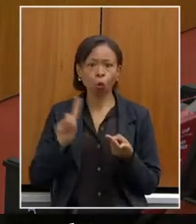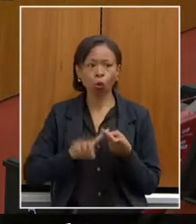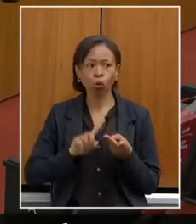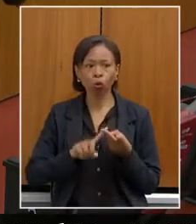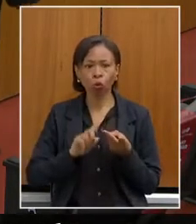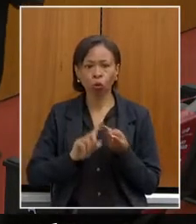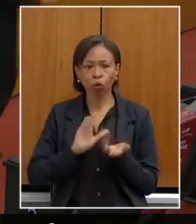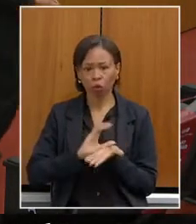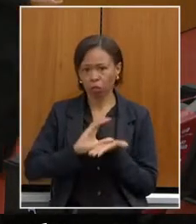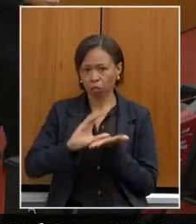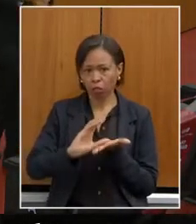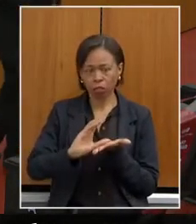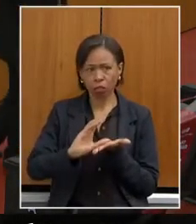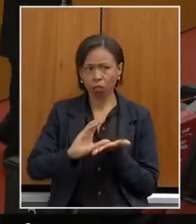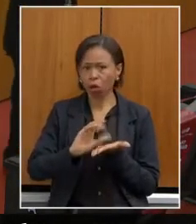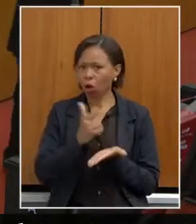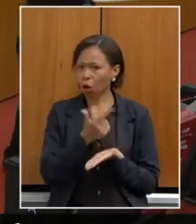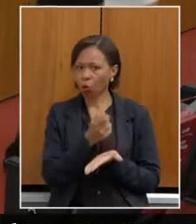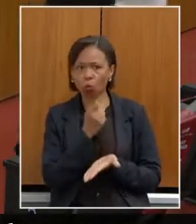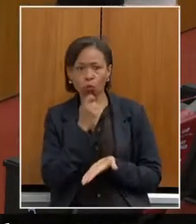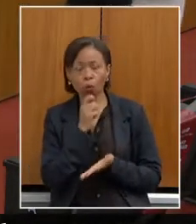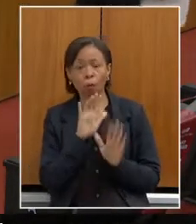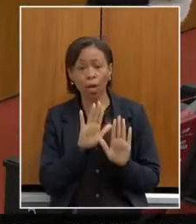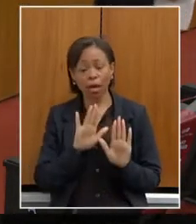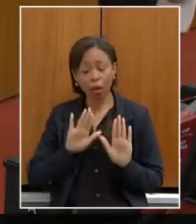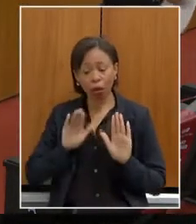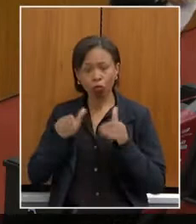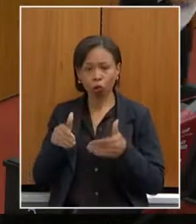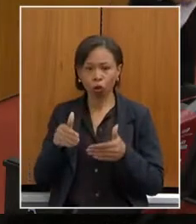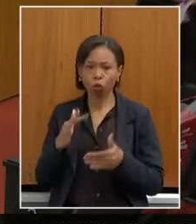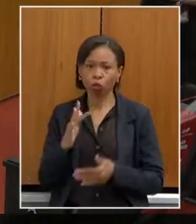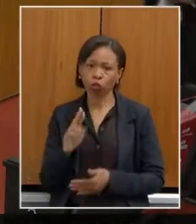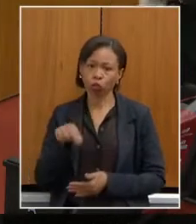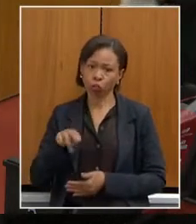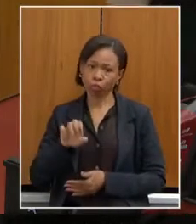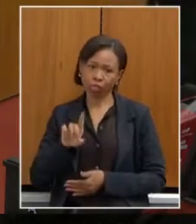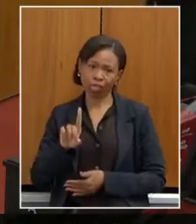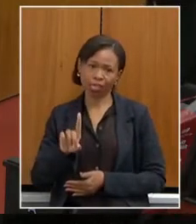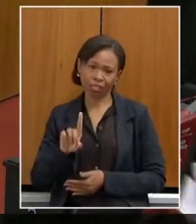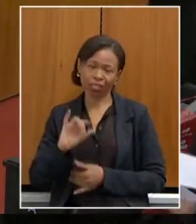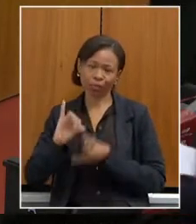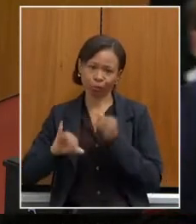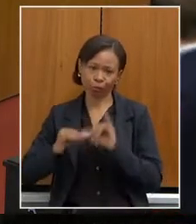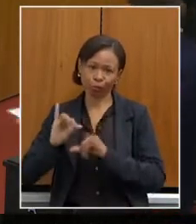relacionado mas é para o novo laboratório da FUNED ok presidente